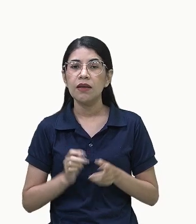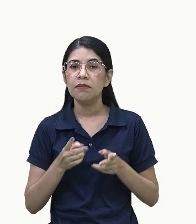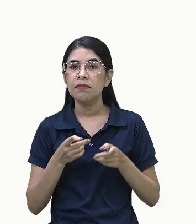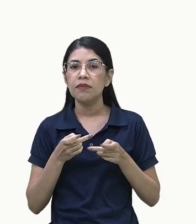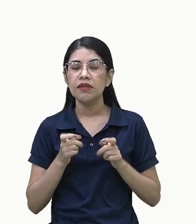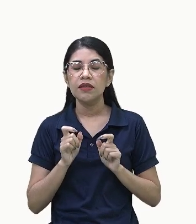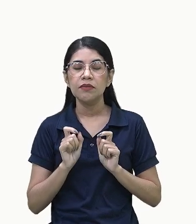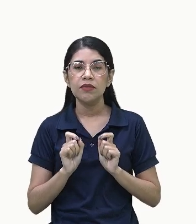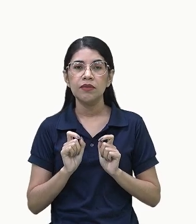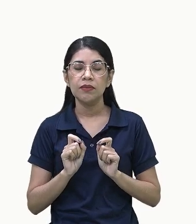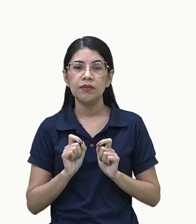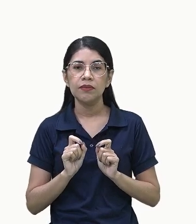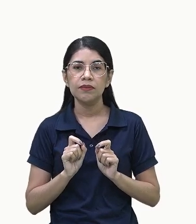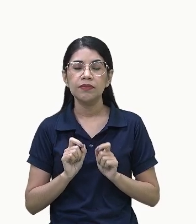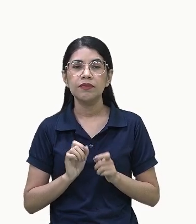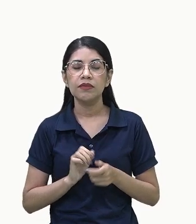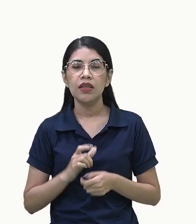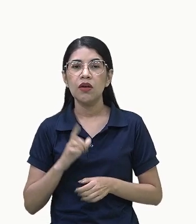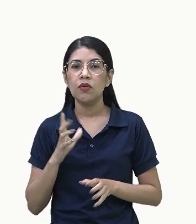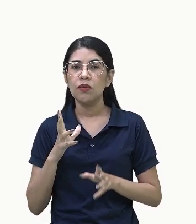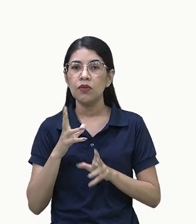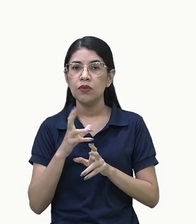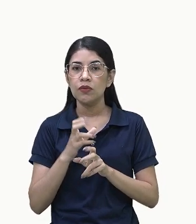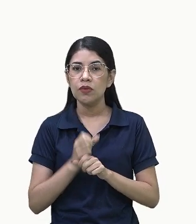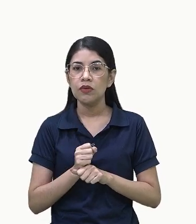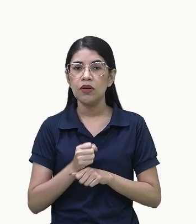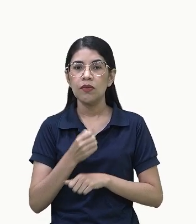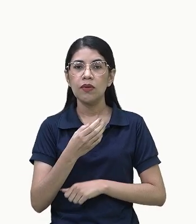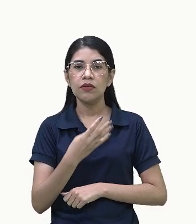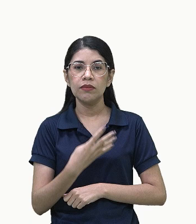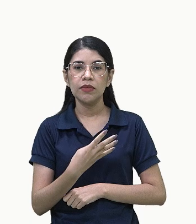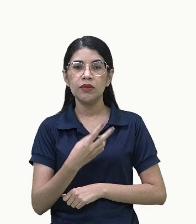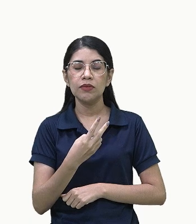perceber, então, que nós temos um total de